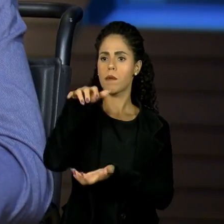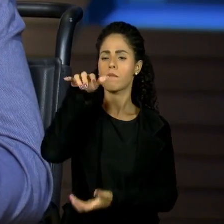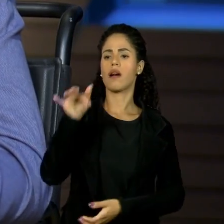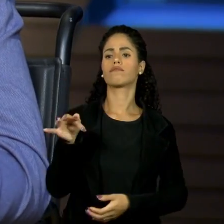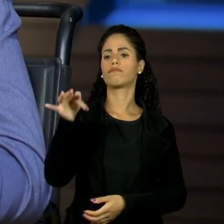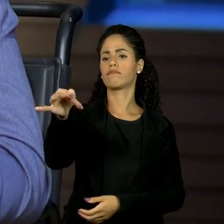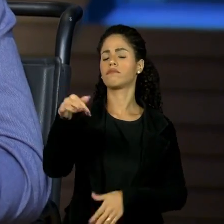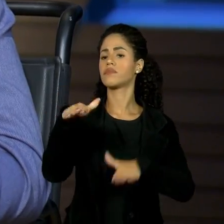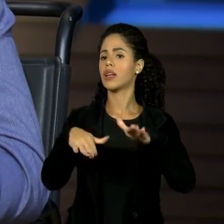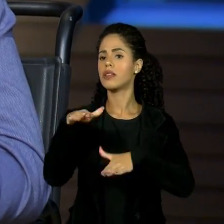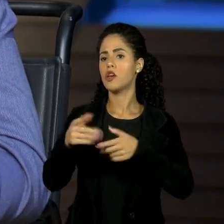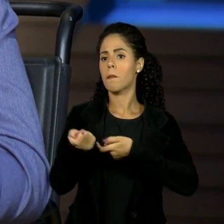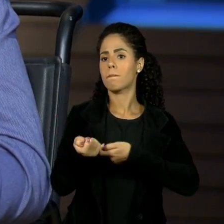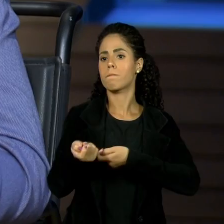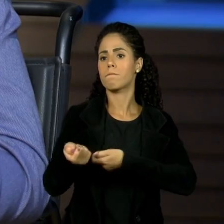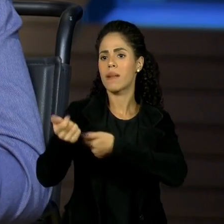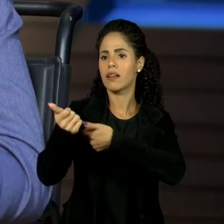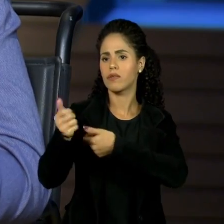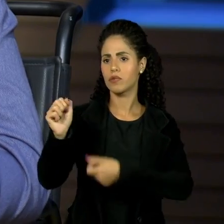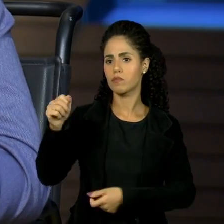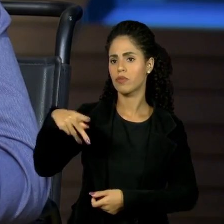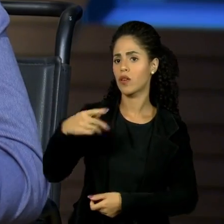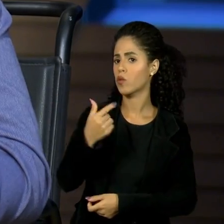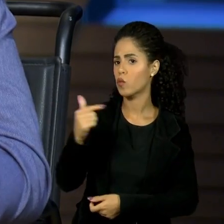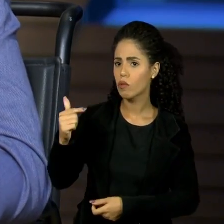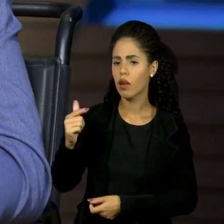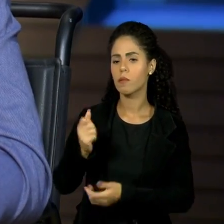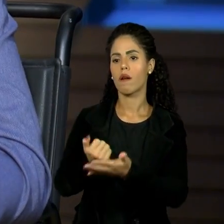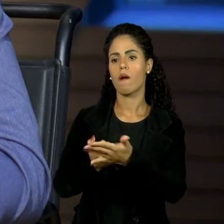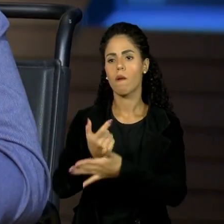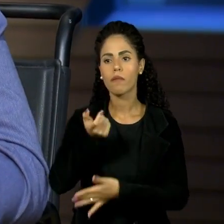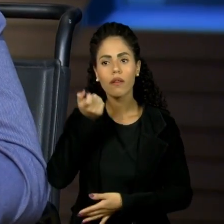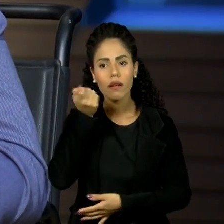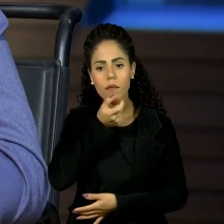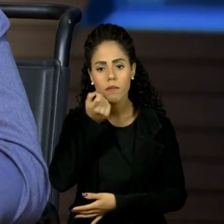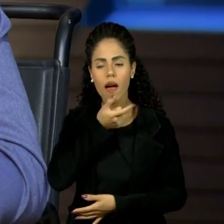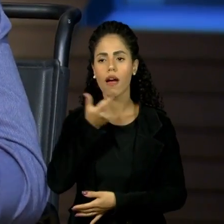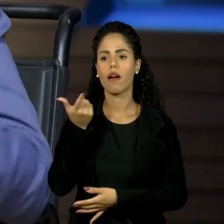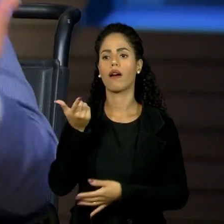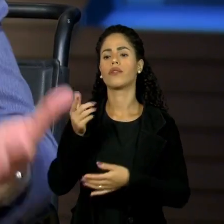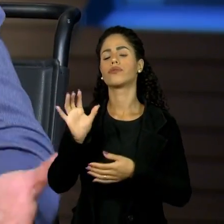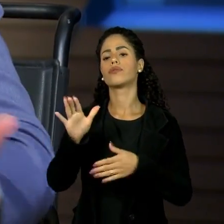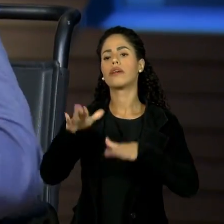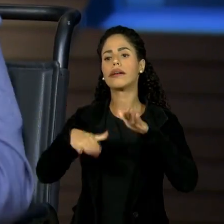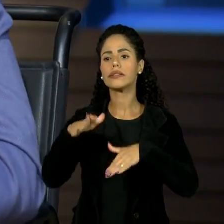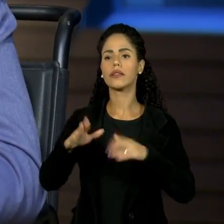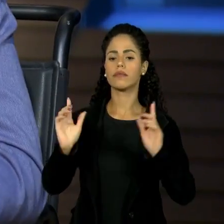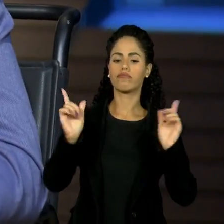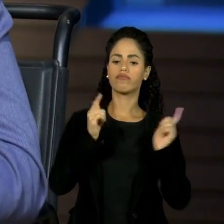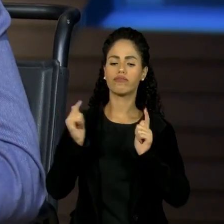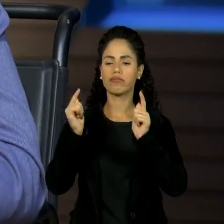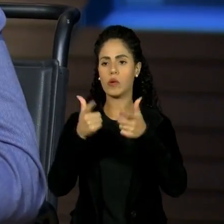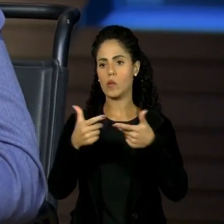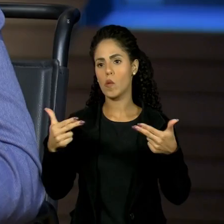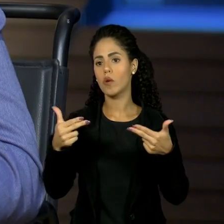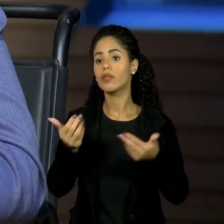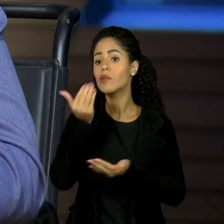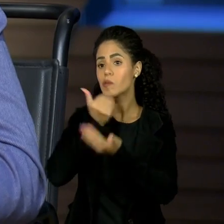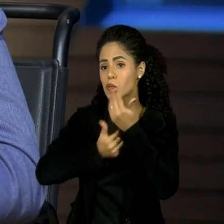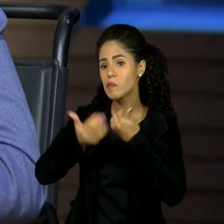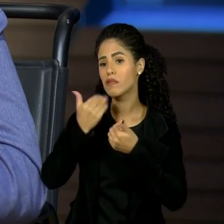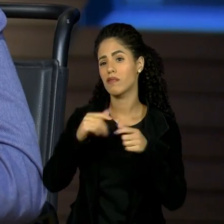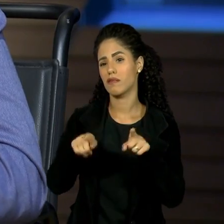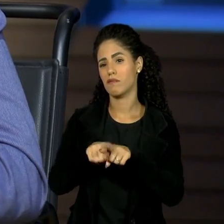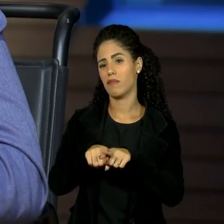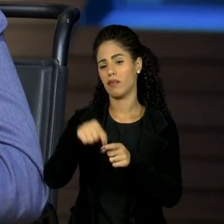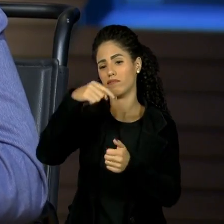não conseguem um benefício para continuar comprando seus remédios, fazendo suas atividades de lazer, né? E comida. Nós